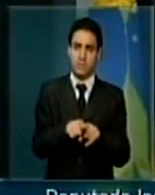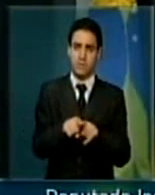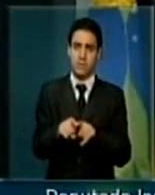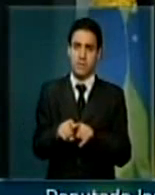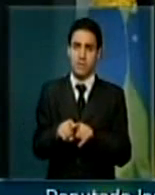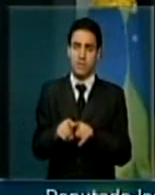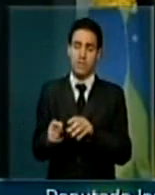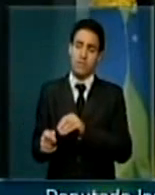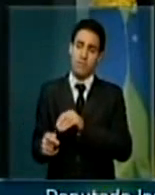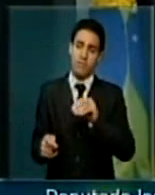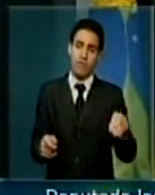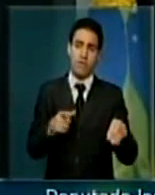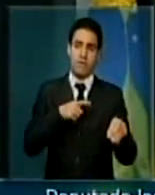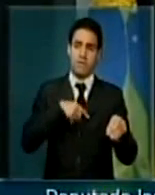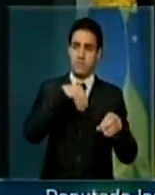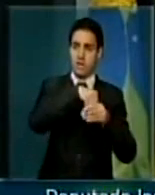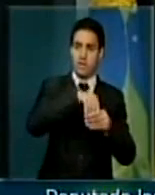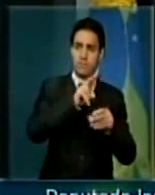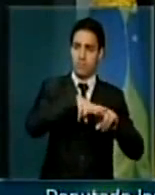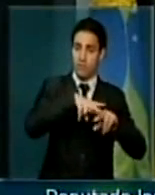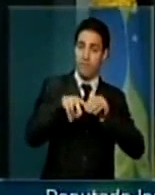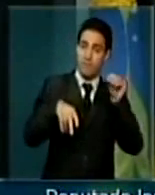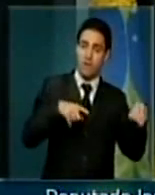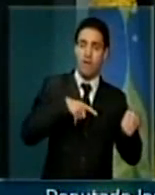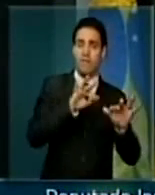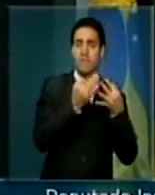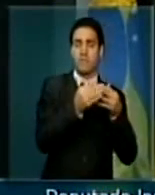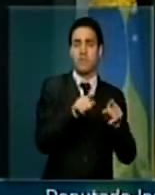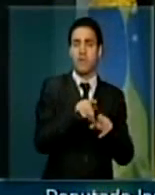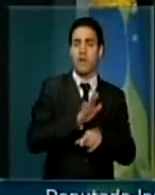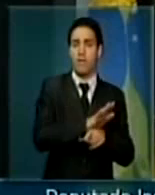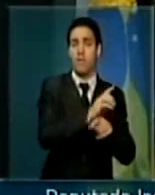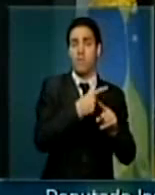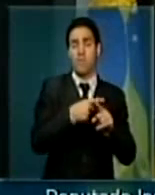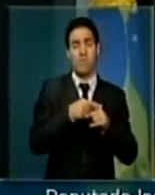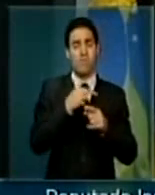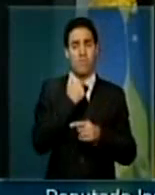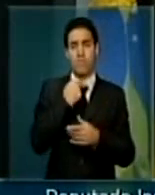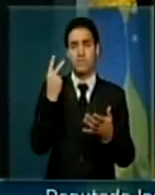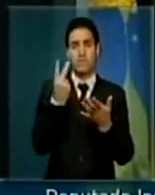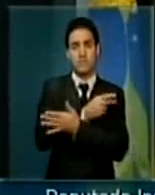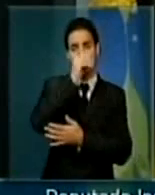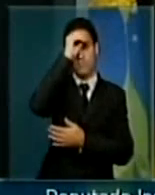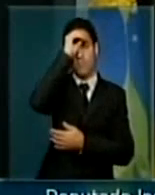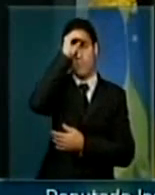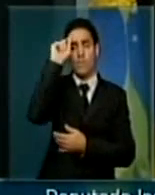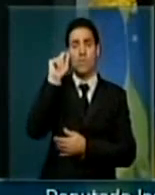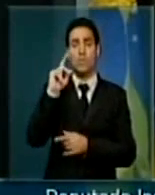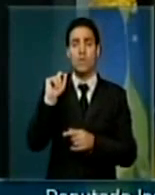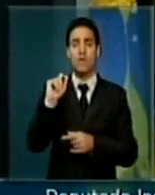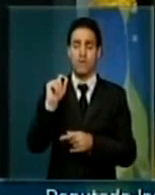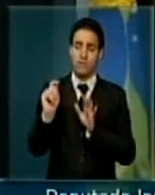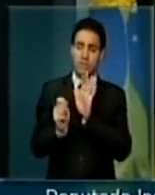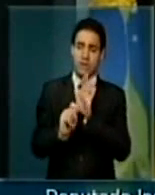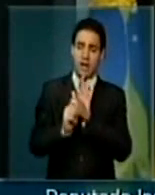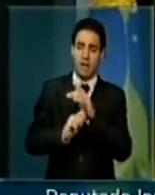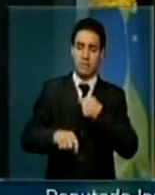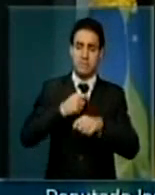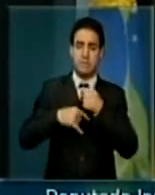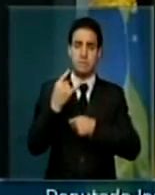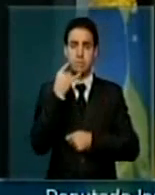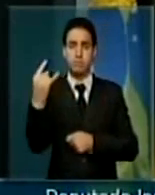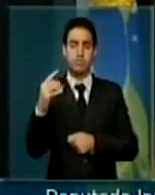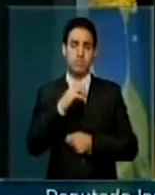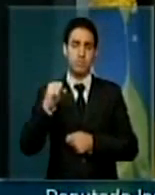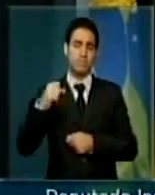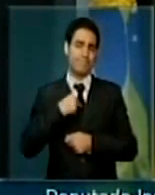da cadeia, para que não se torne refém do narcotráfico, refém de coisas semelhantes.